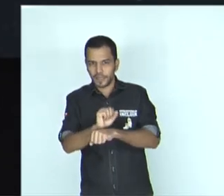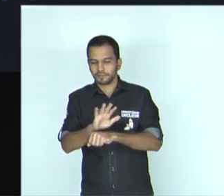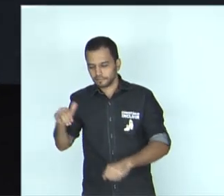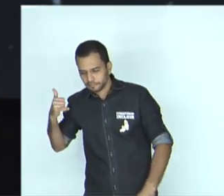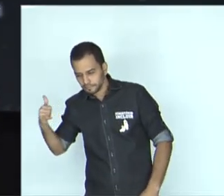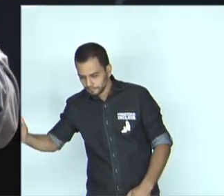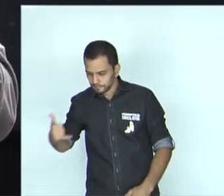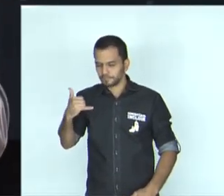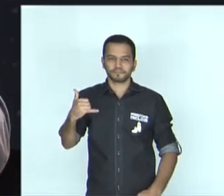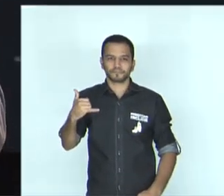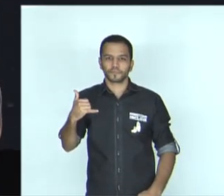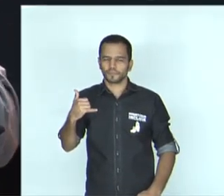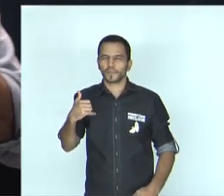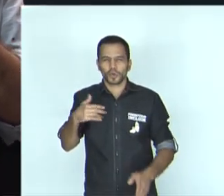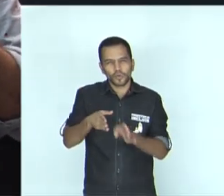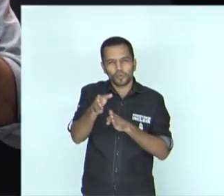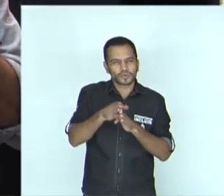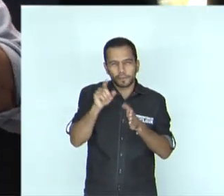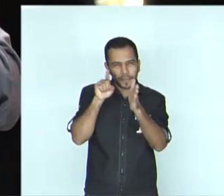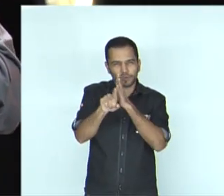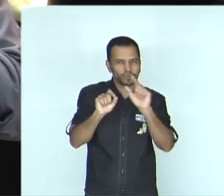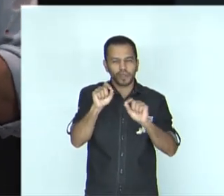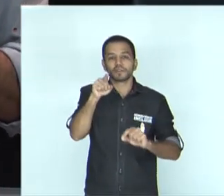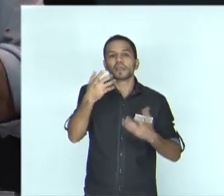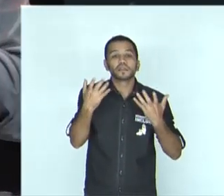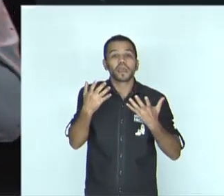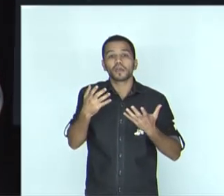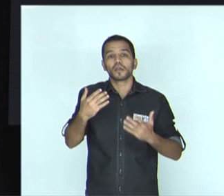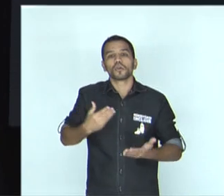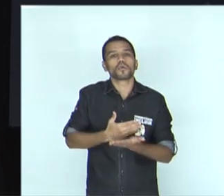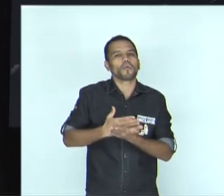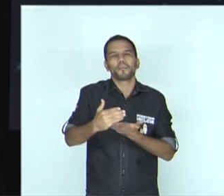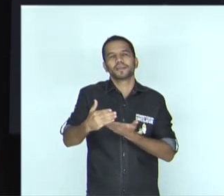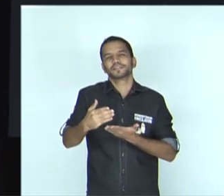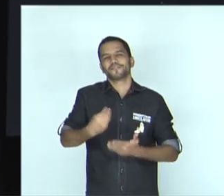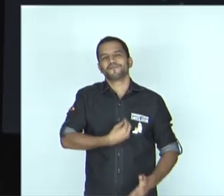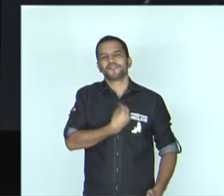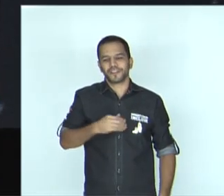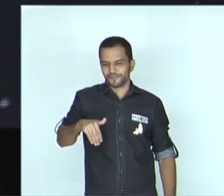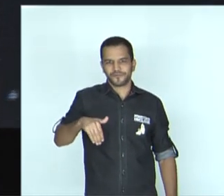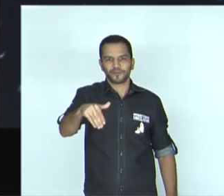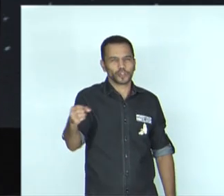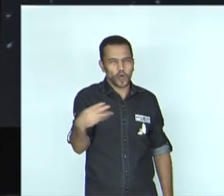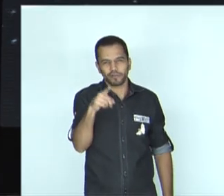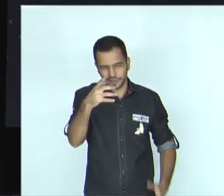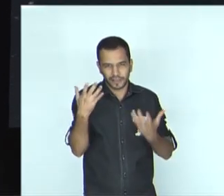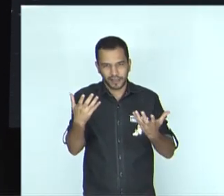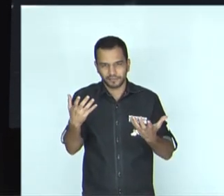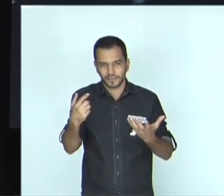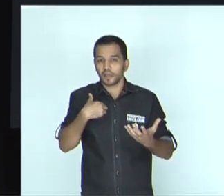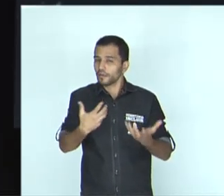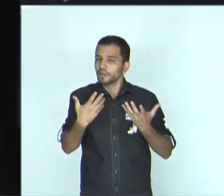quer agora começar um novo tempo com Deus, eu queria te pedir uma coisa. Faz uma oração rápida